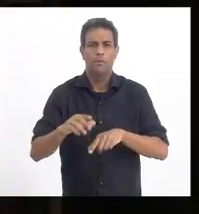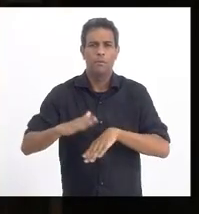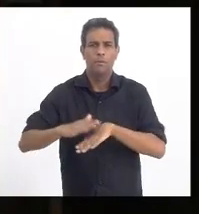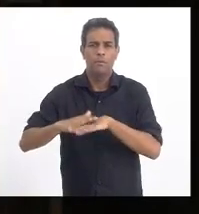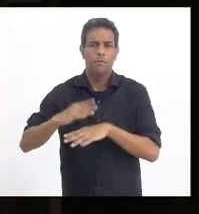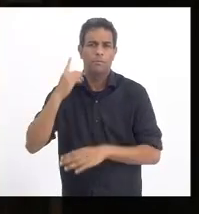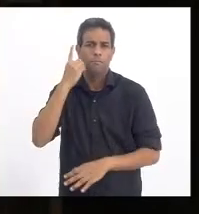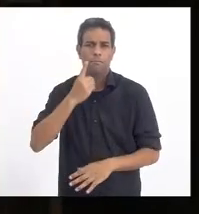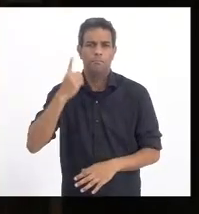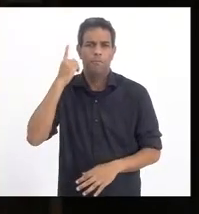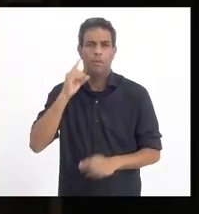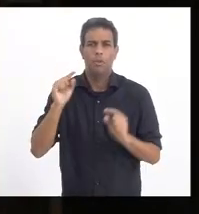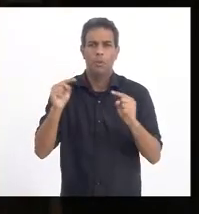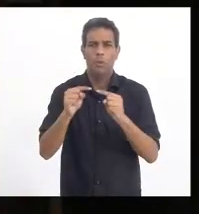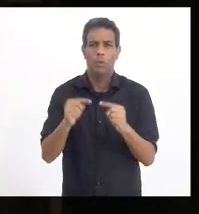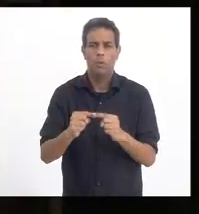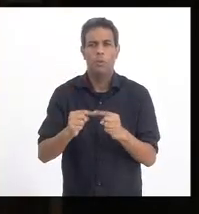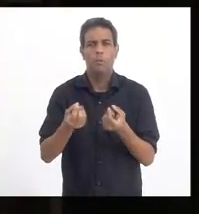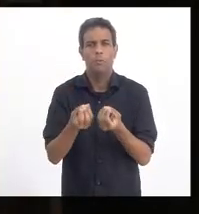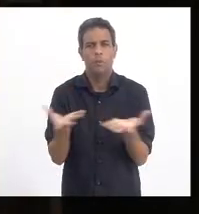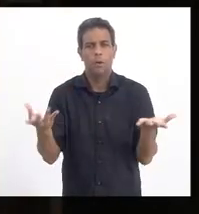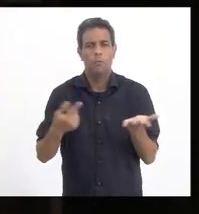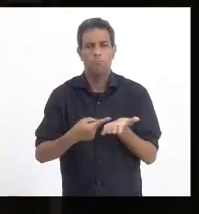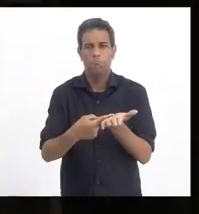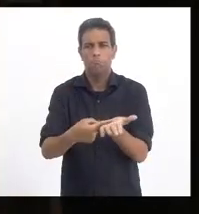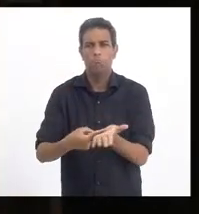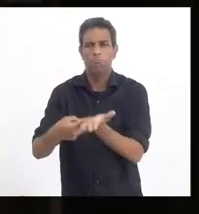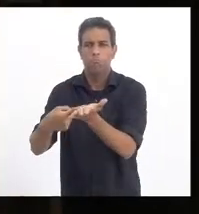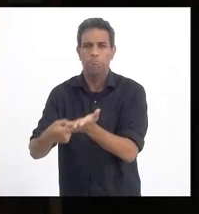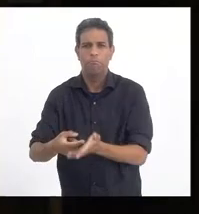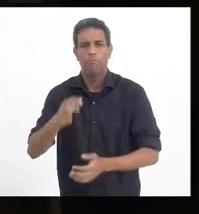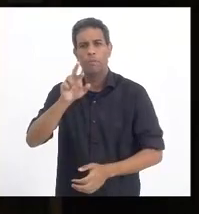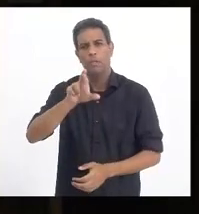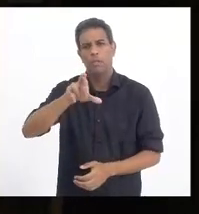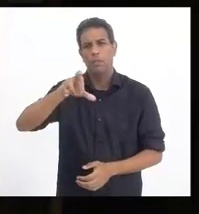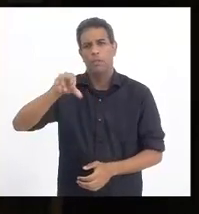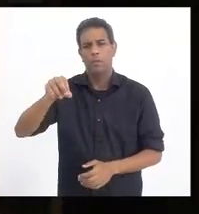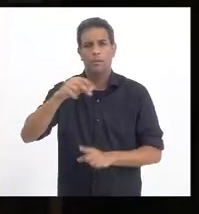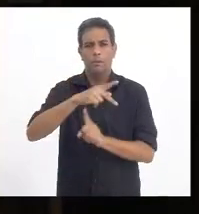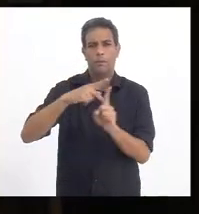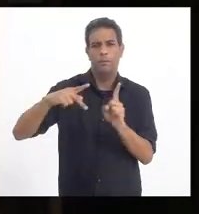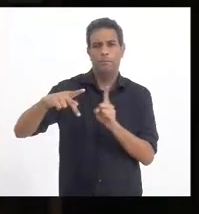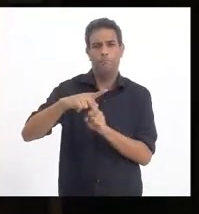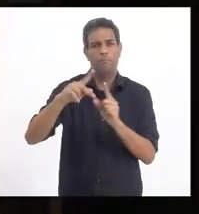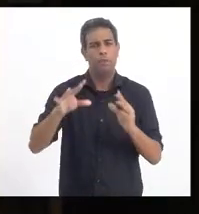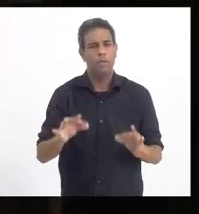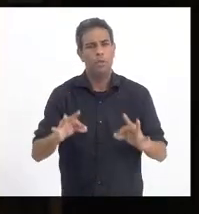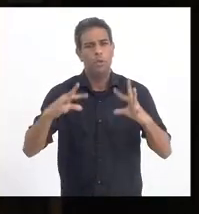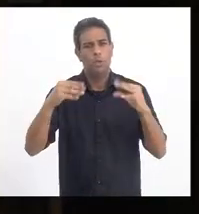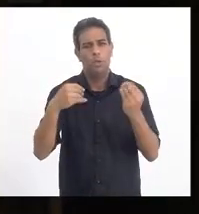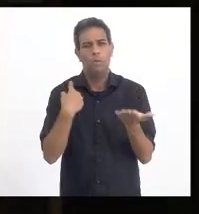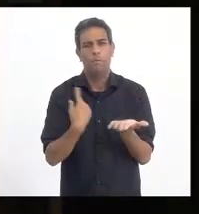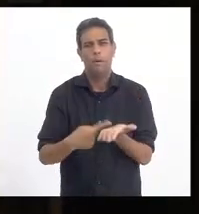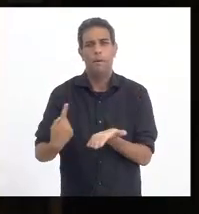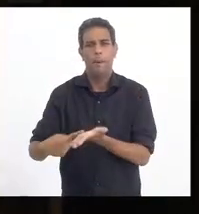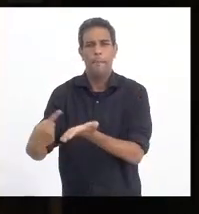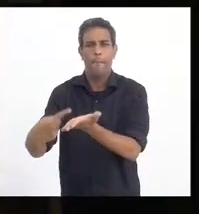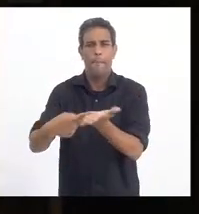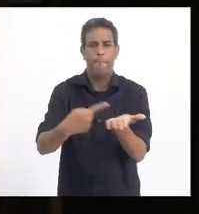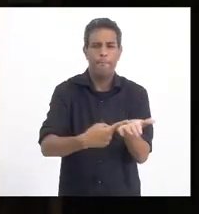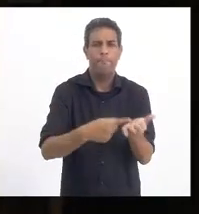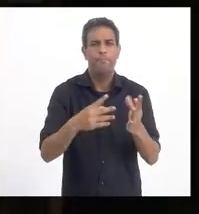Aureliano Sérgio Aureliano e ficou acordado que o rio previdência Faria em toda parte de compensação